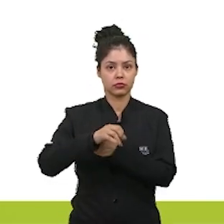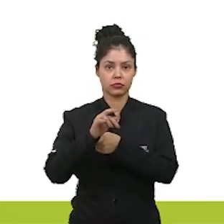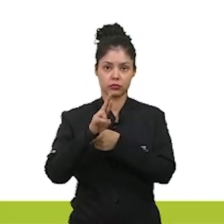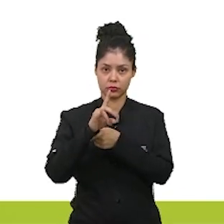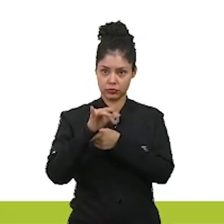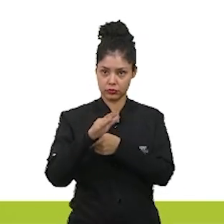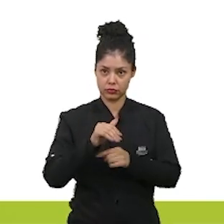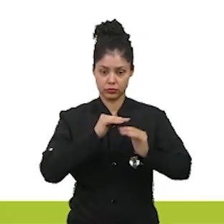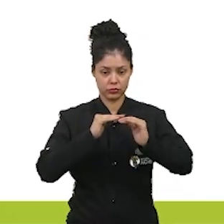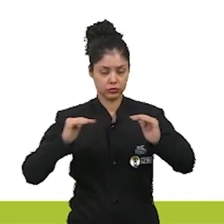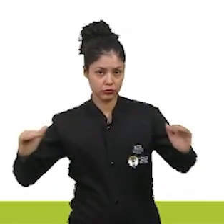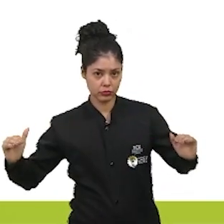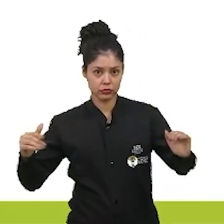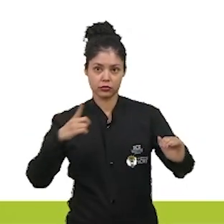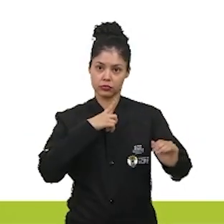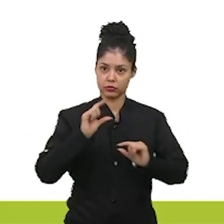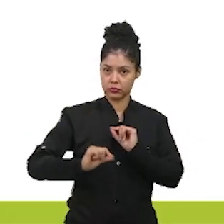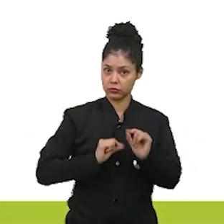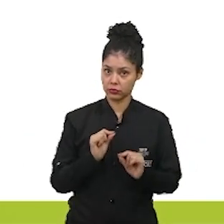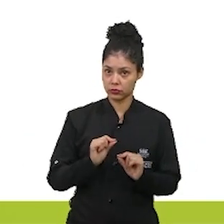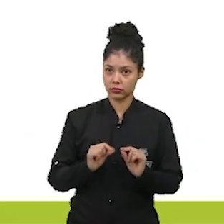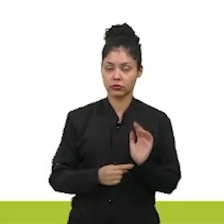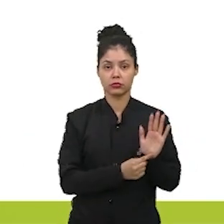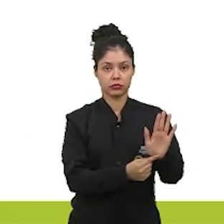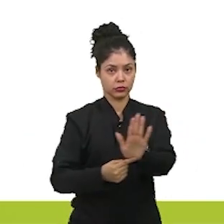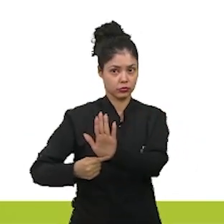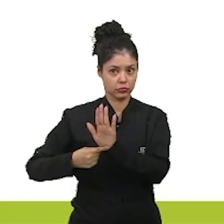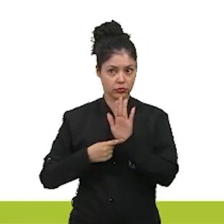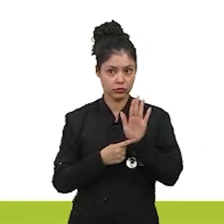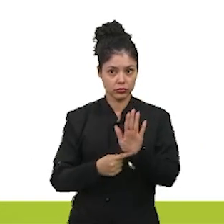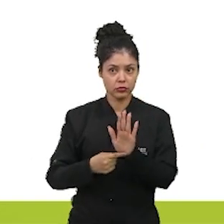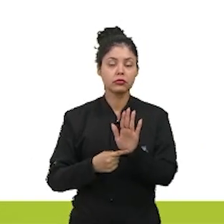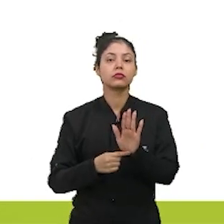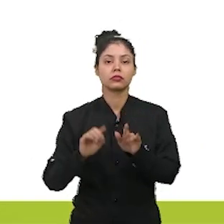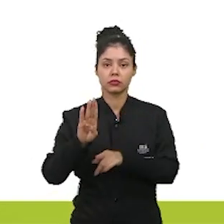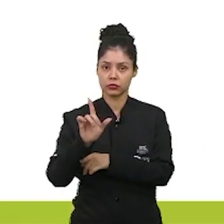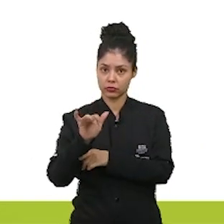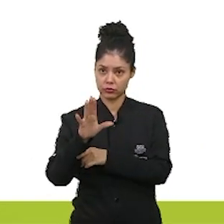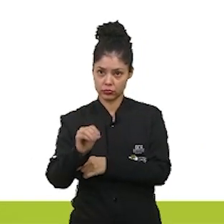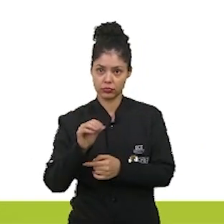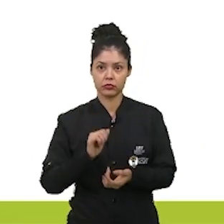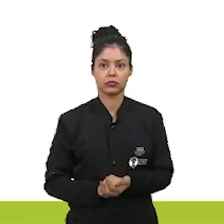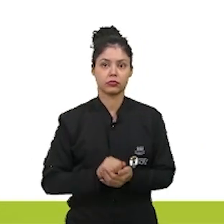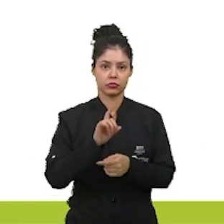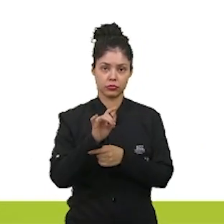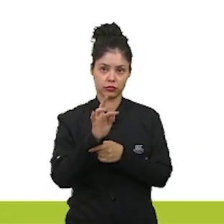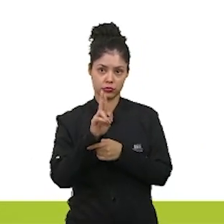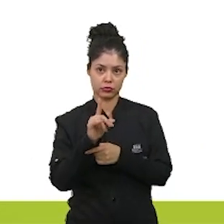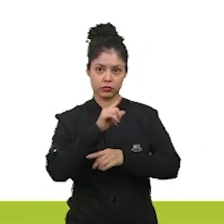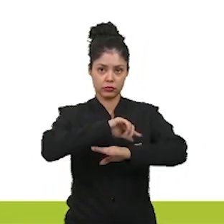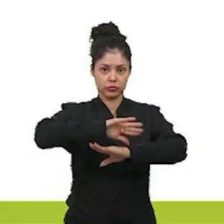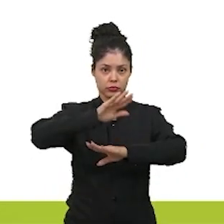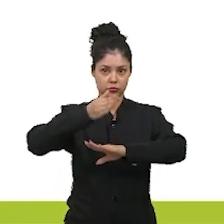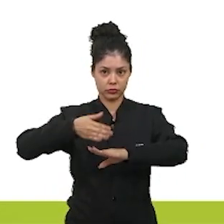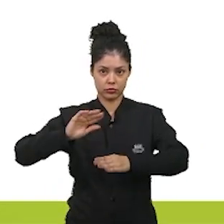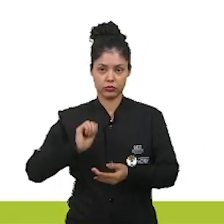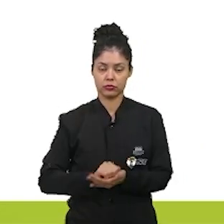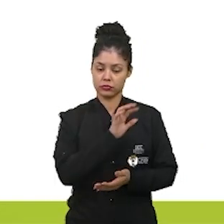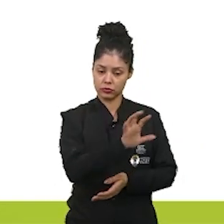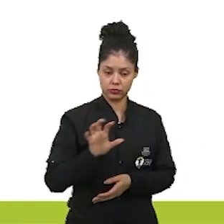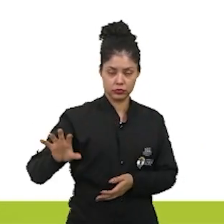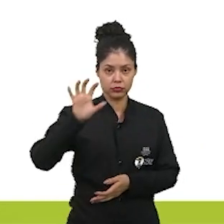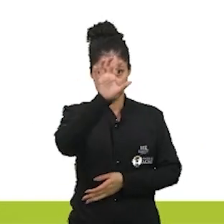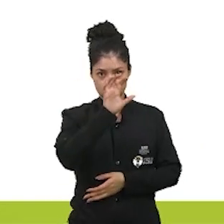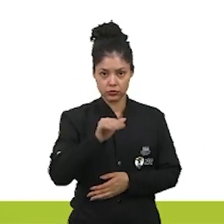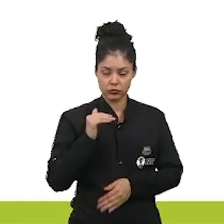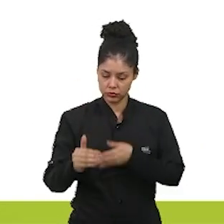do terreno estão representadas no bloco diagrama, que mostra uma região